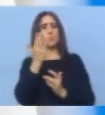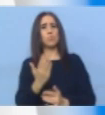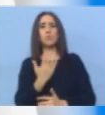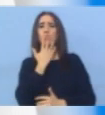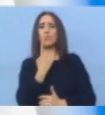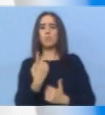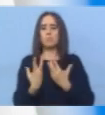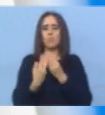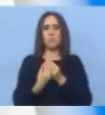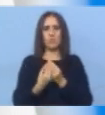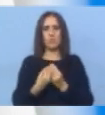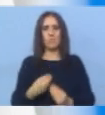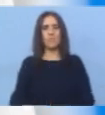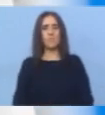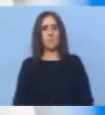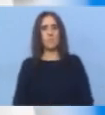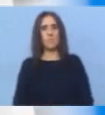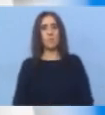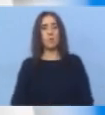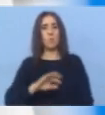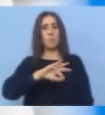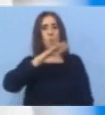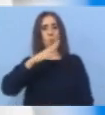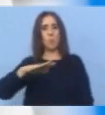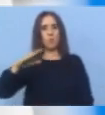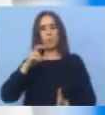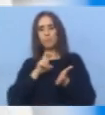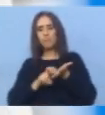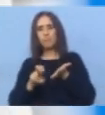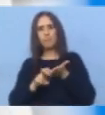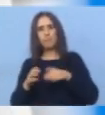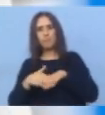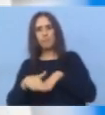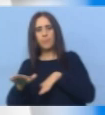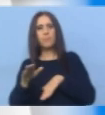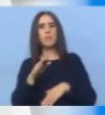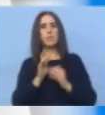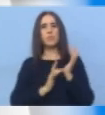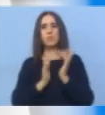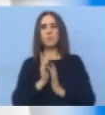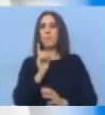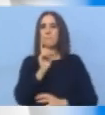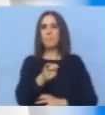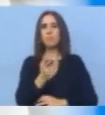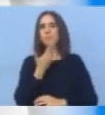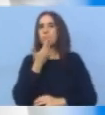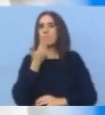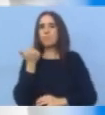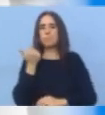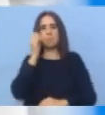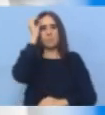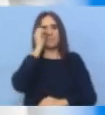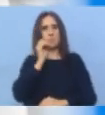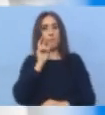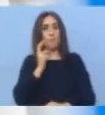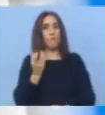com eles. Ao descerem do monte, Jesus ordenou-lhes que não contassem a ninguém o que tinham